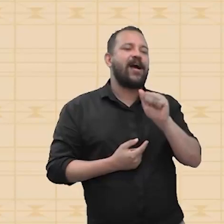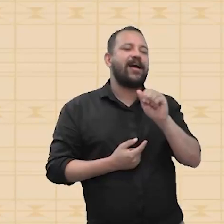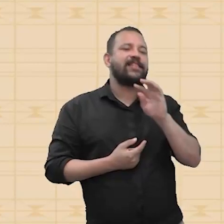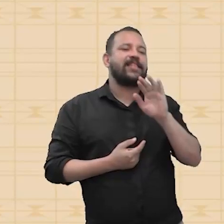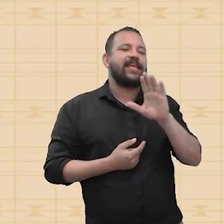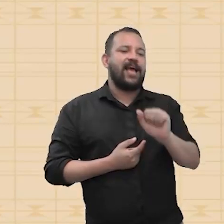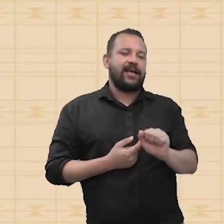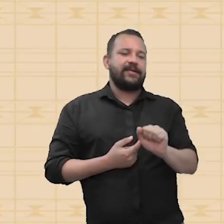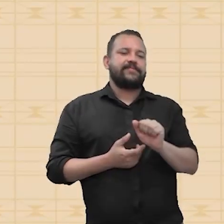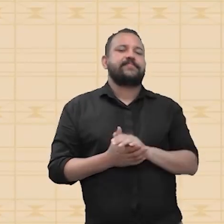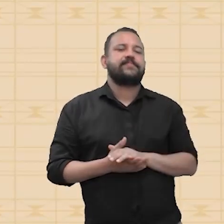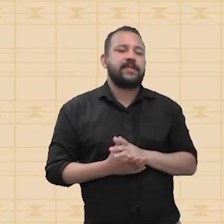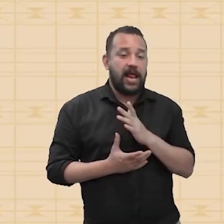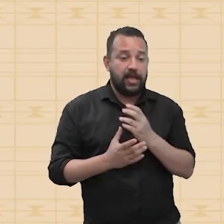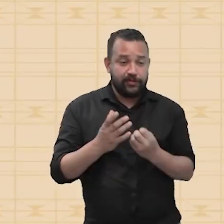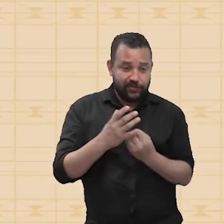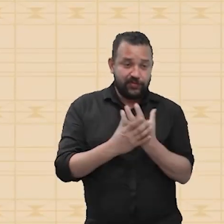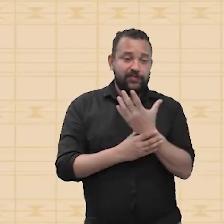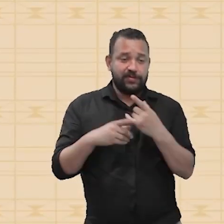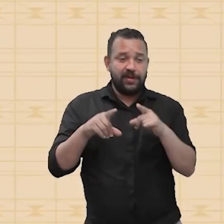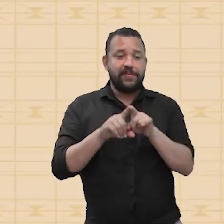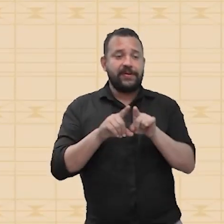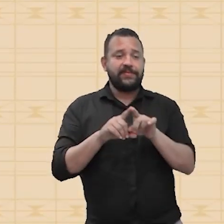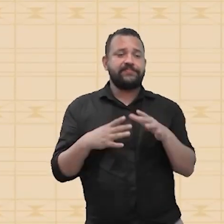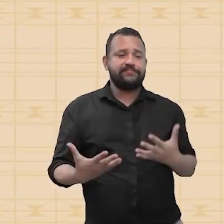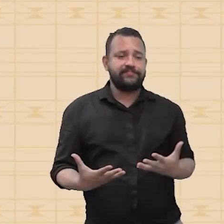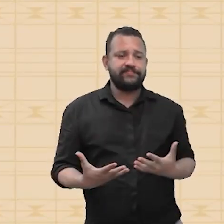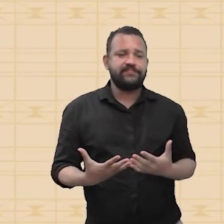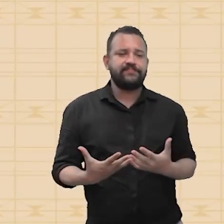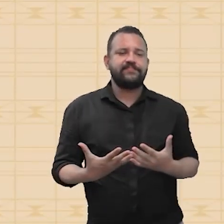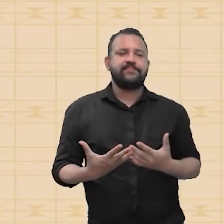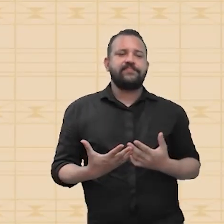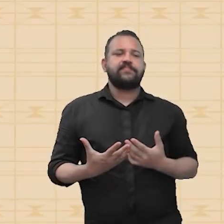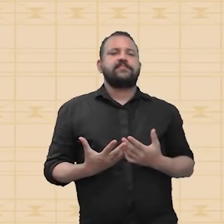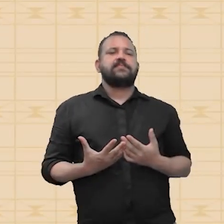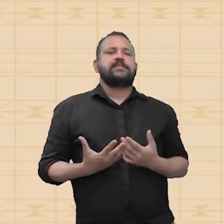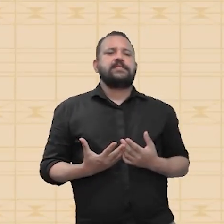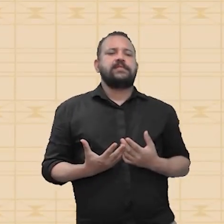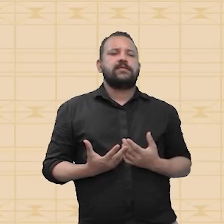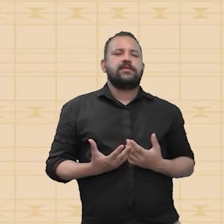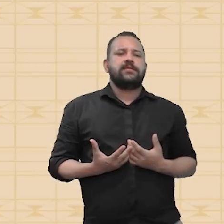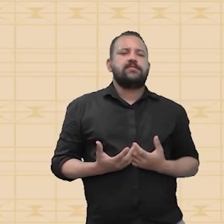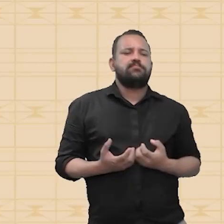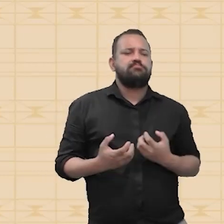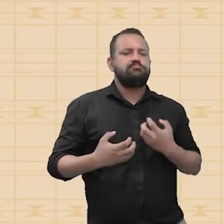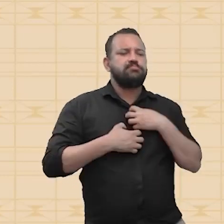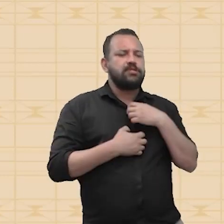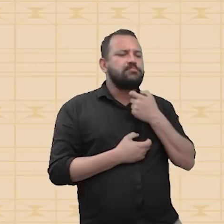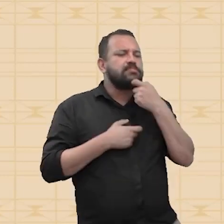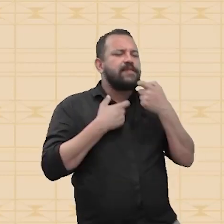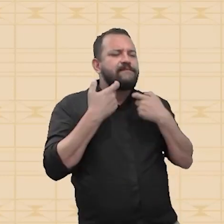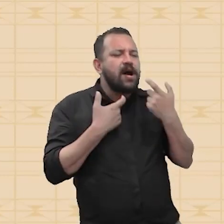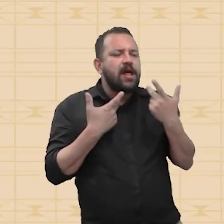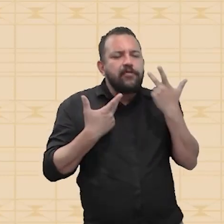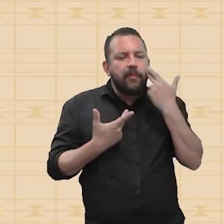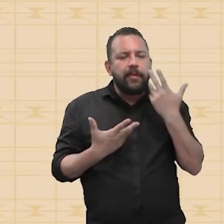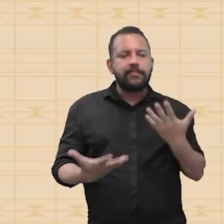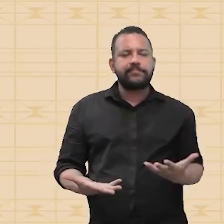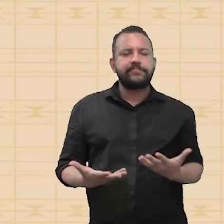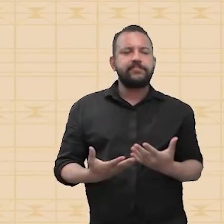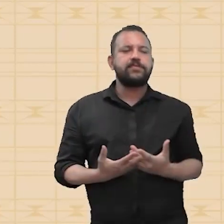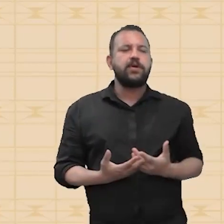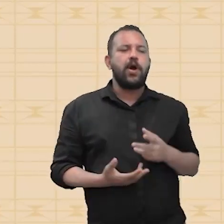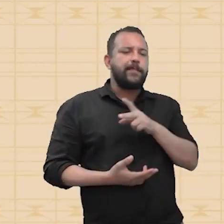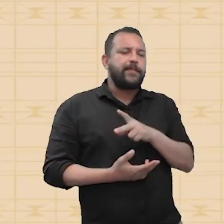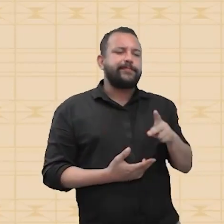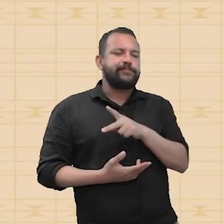função fática, ela aparece, fera, também, em vícios da oralidade. Os professores gostam